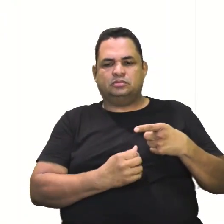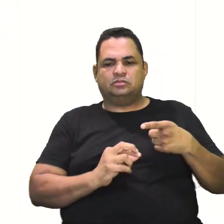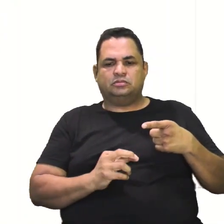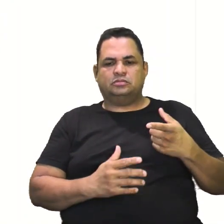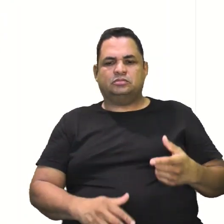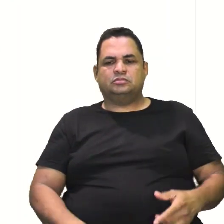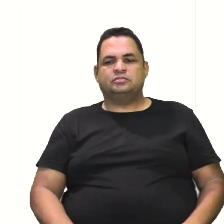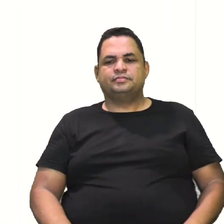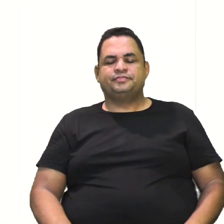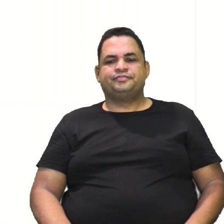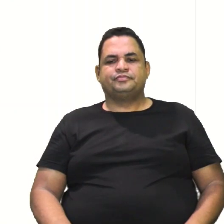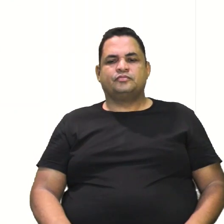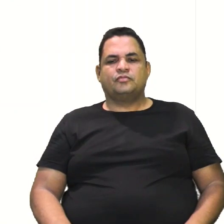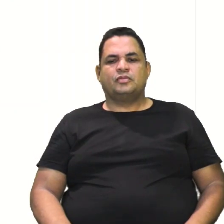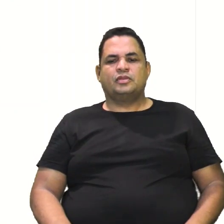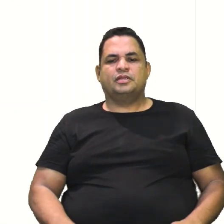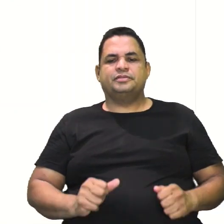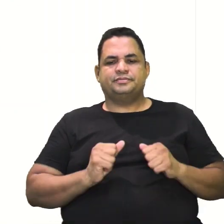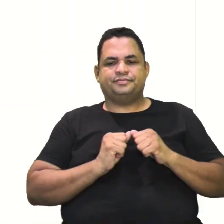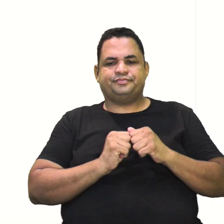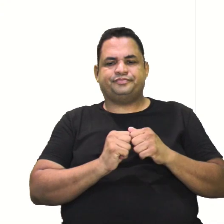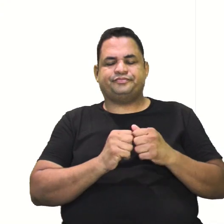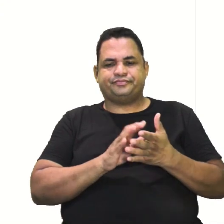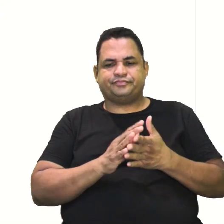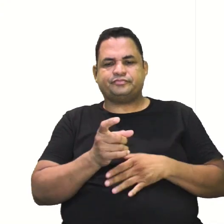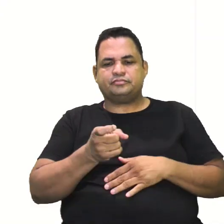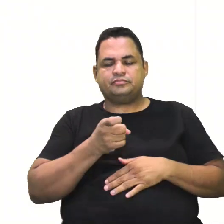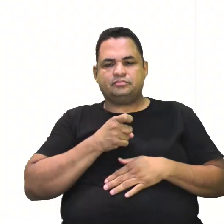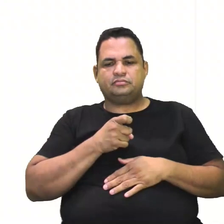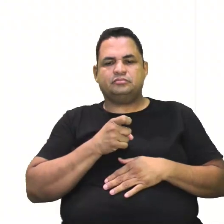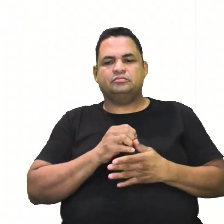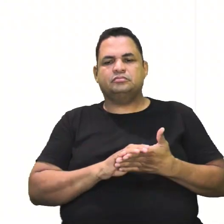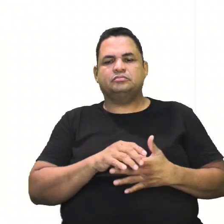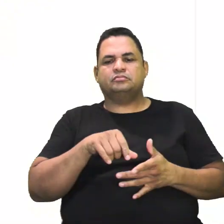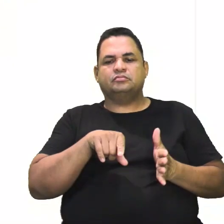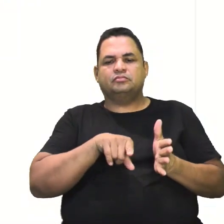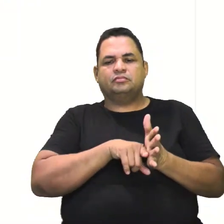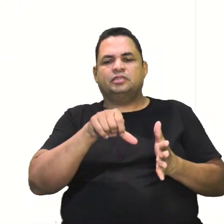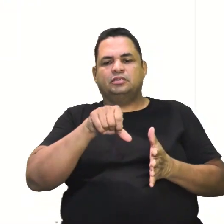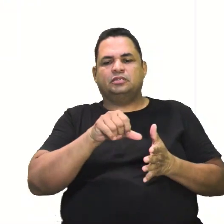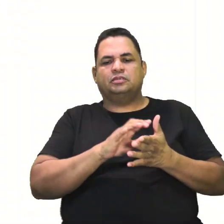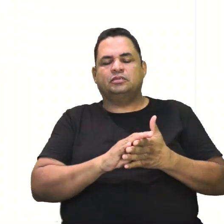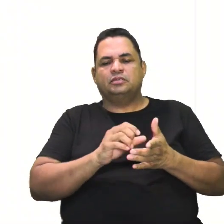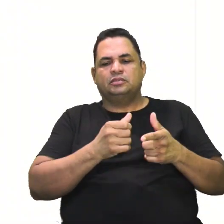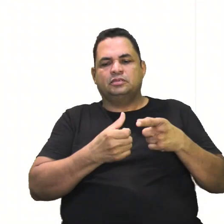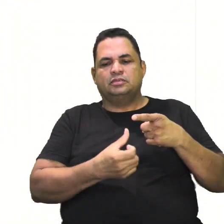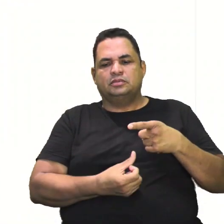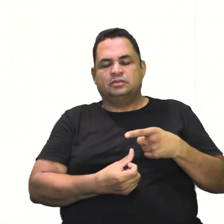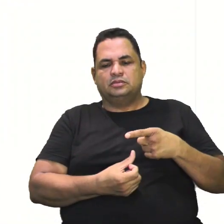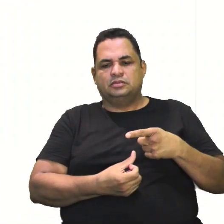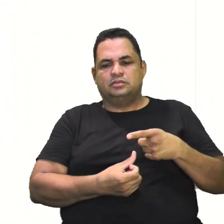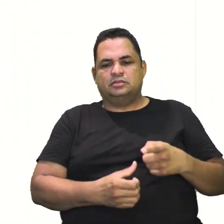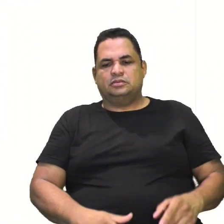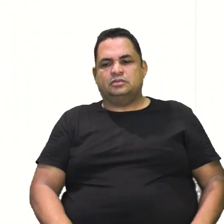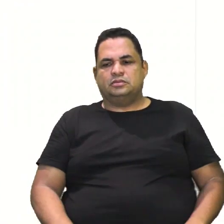eu quero aqui? Eu quero quem acompanha x. Então, y é igual a menos 9 sobre 6. Não,